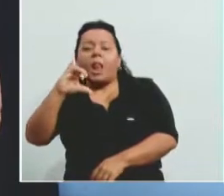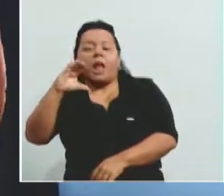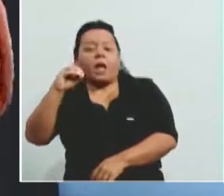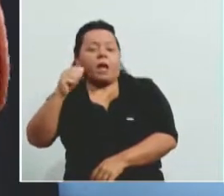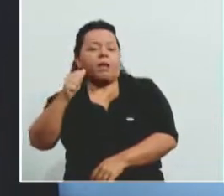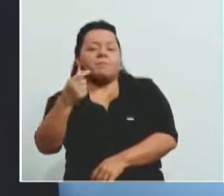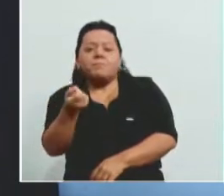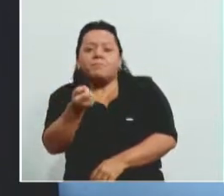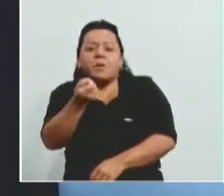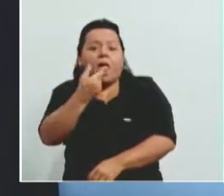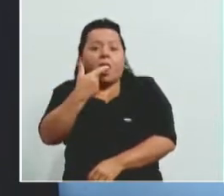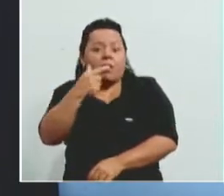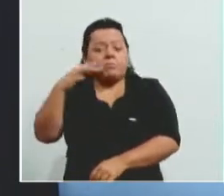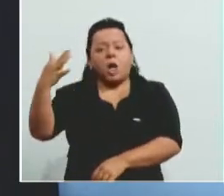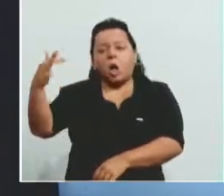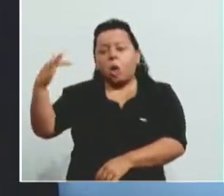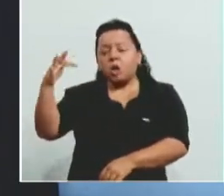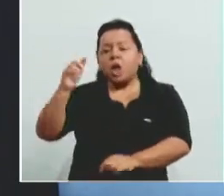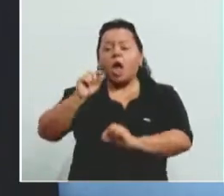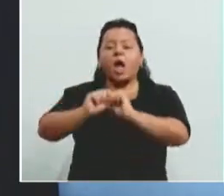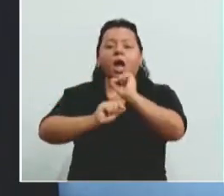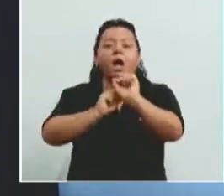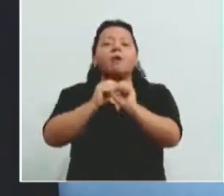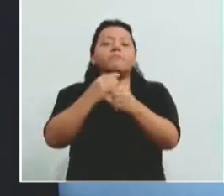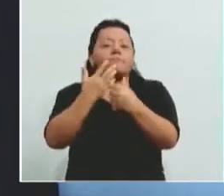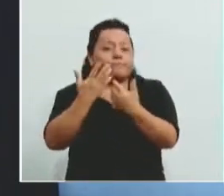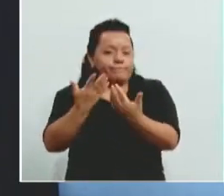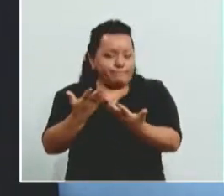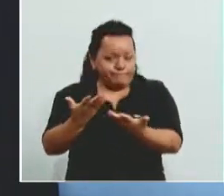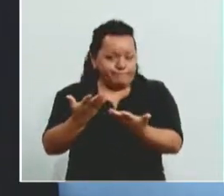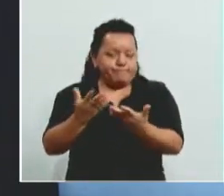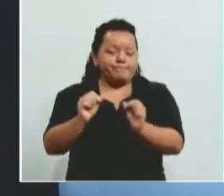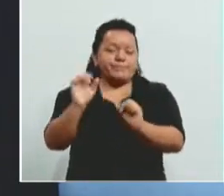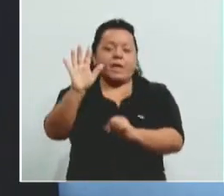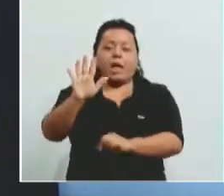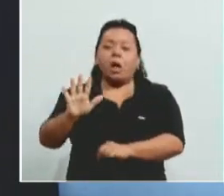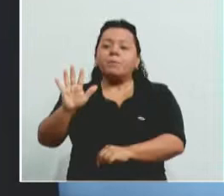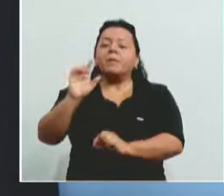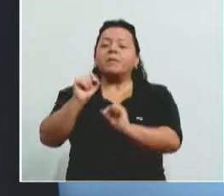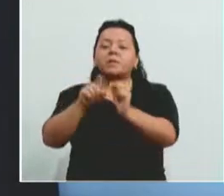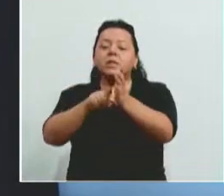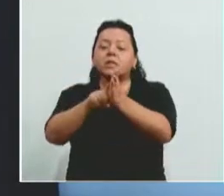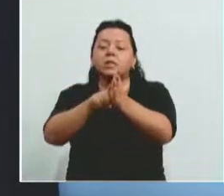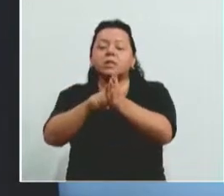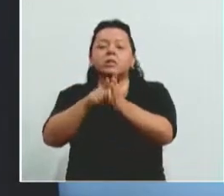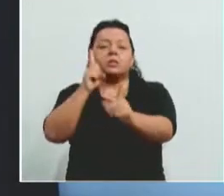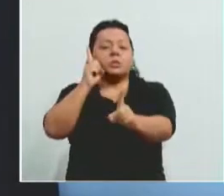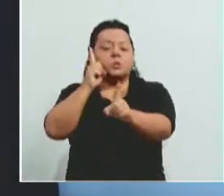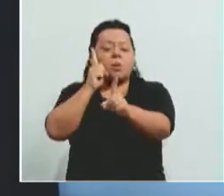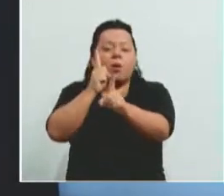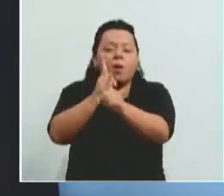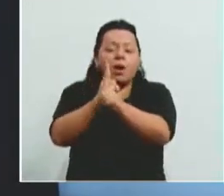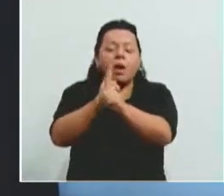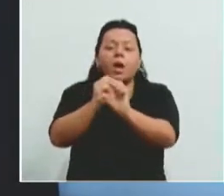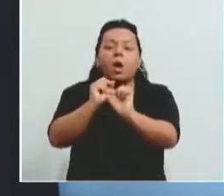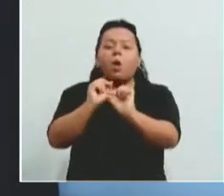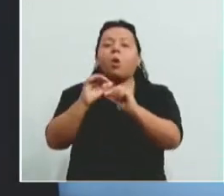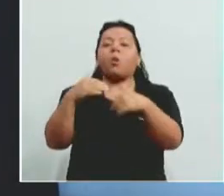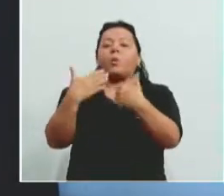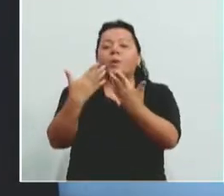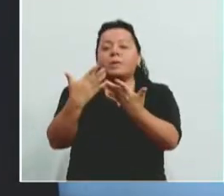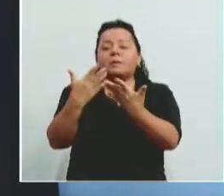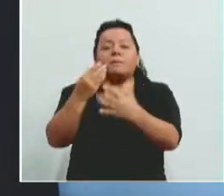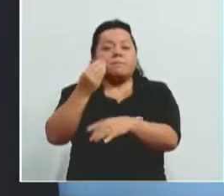tal. Então, fica subdiagnosticada. E, geralmente, o diagnóstico vem ou quando ela tenta engravidar, que tem um pouquinho